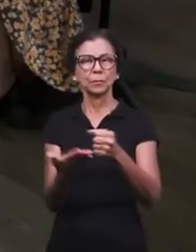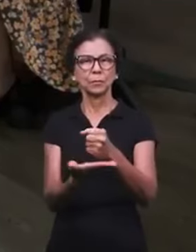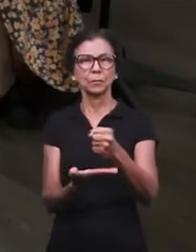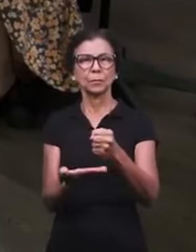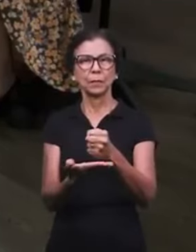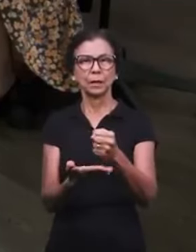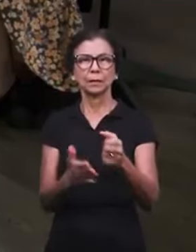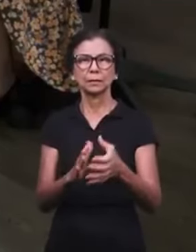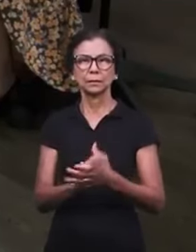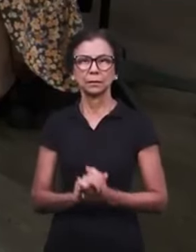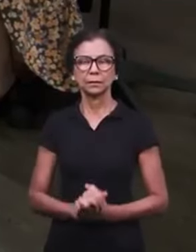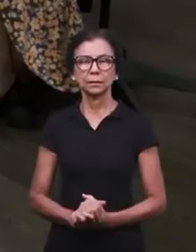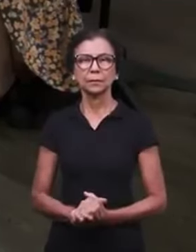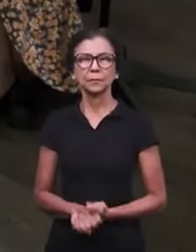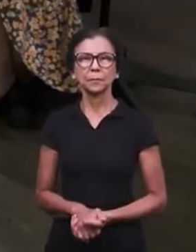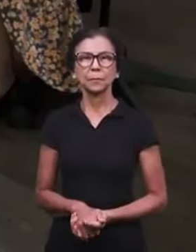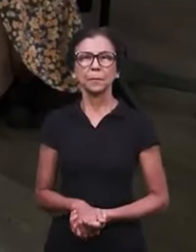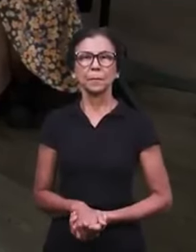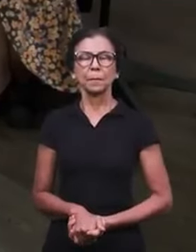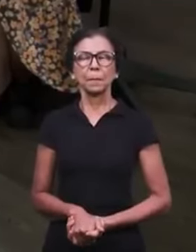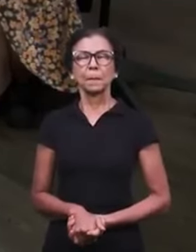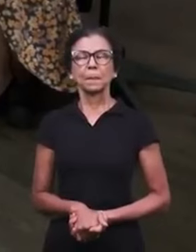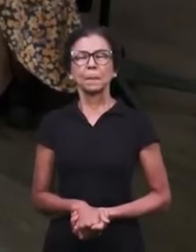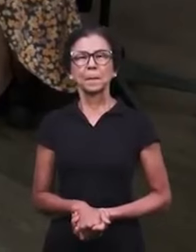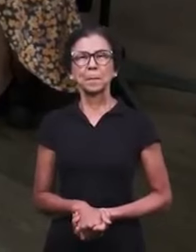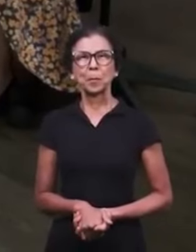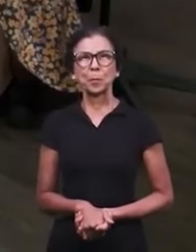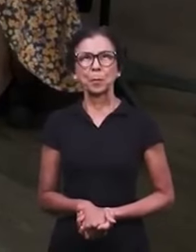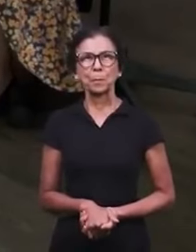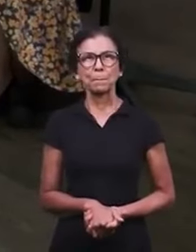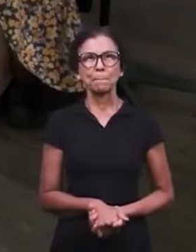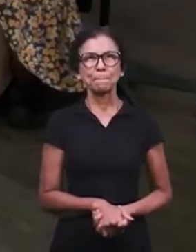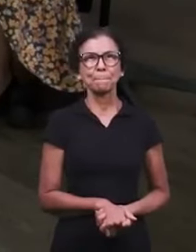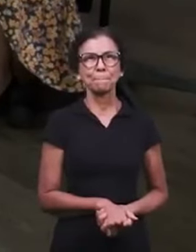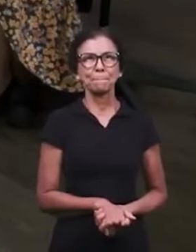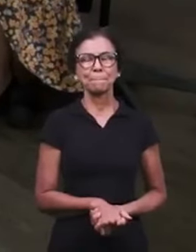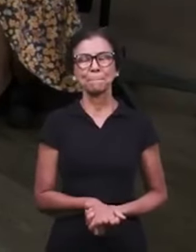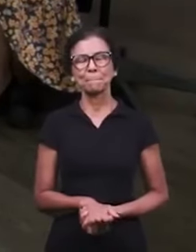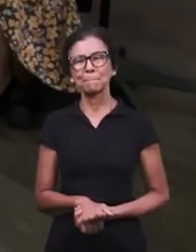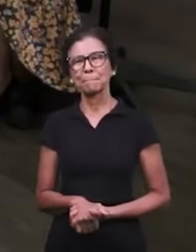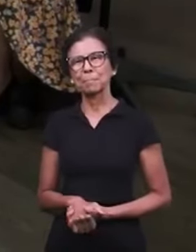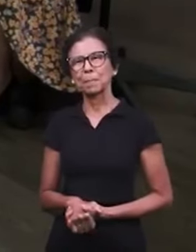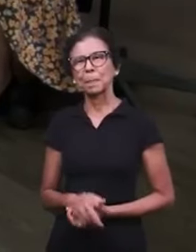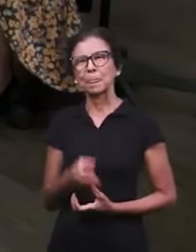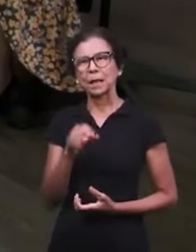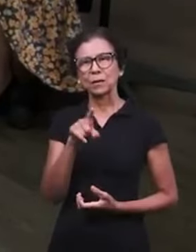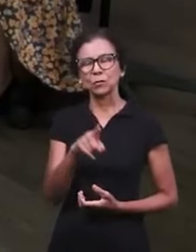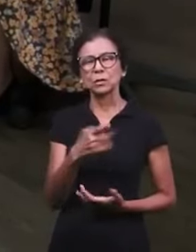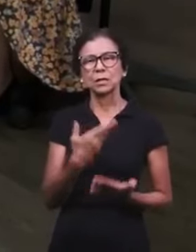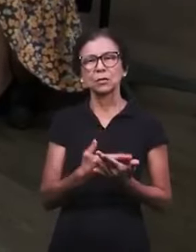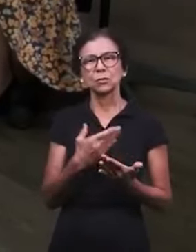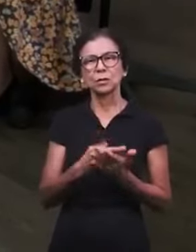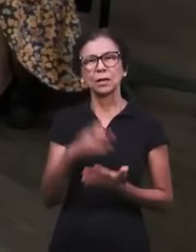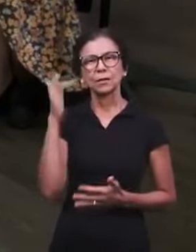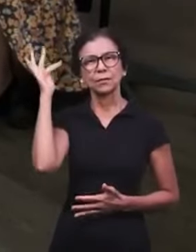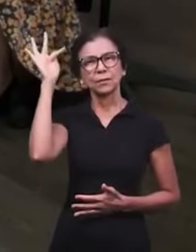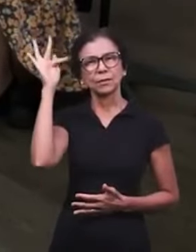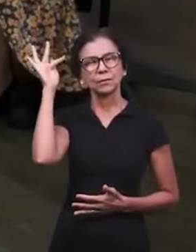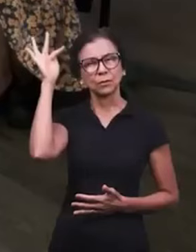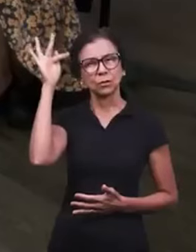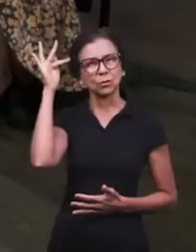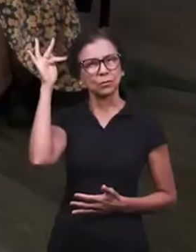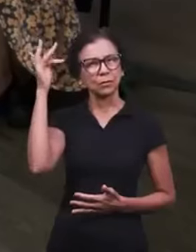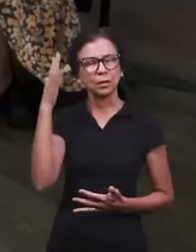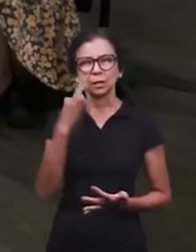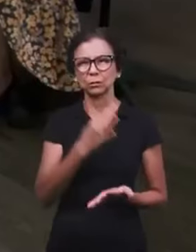alguma coisa diz assim sociologia filosofia família é a base da sociedade ótimo mas a